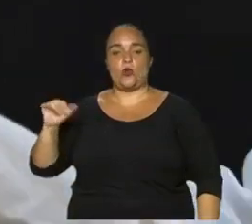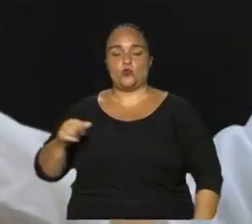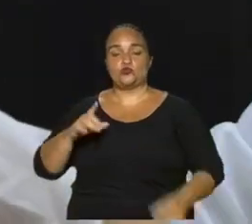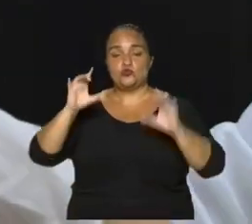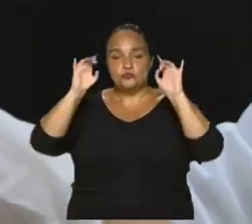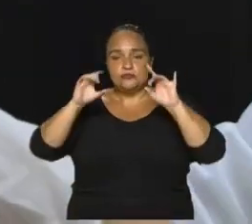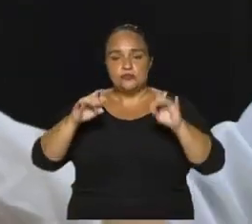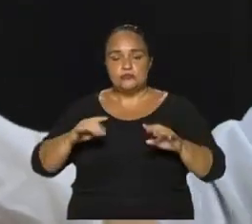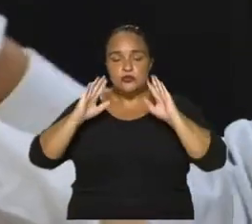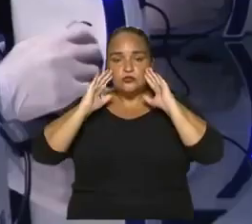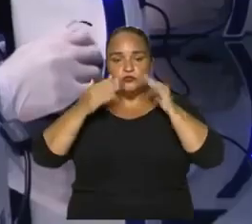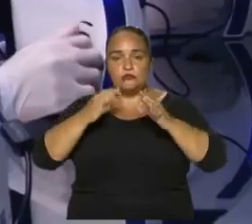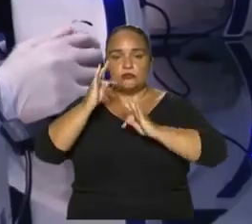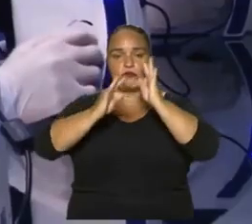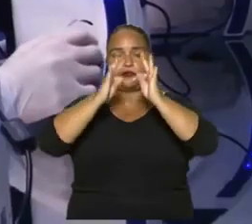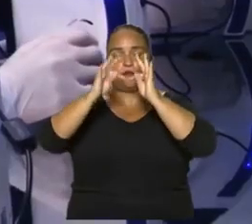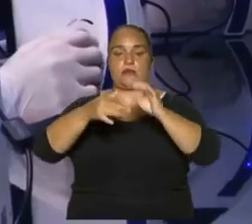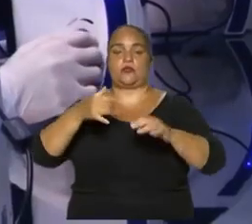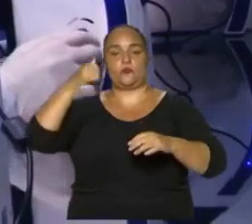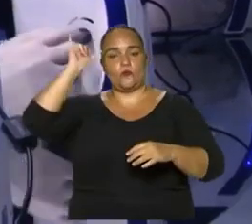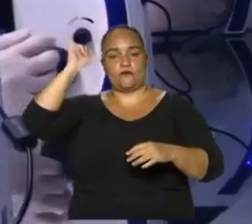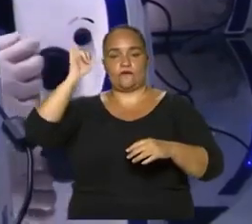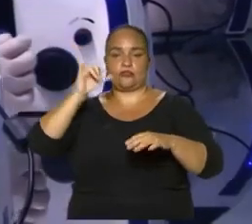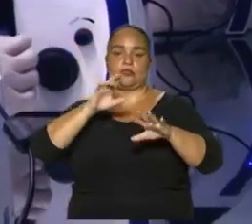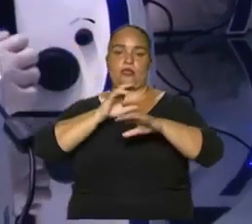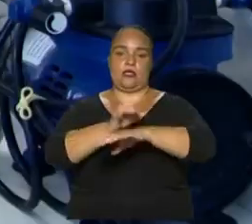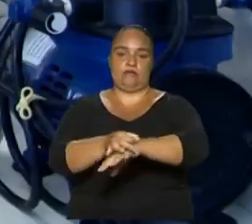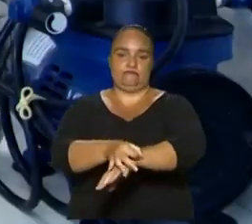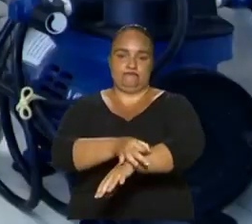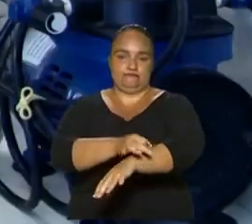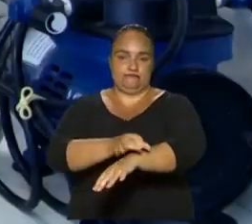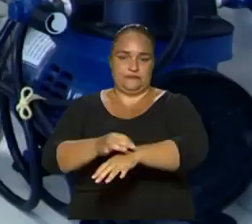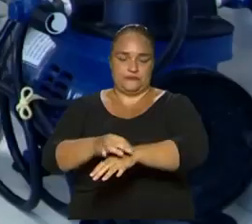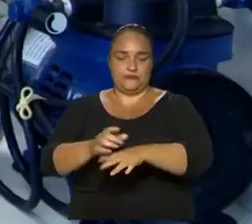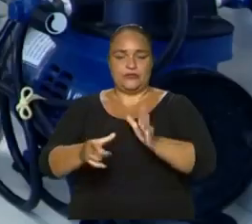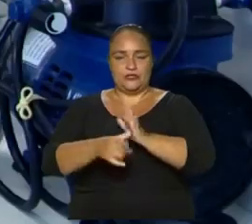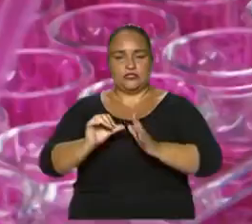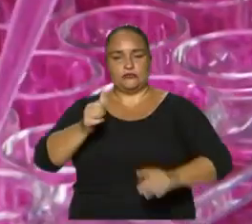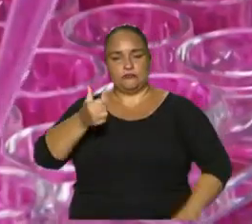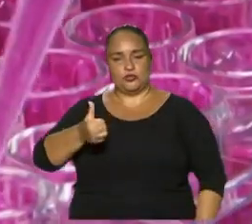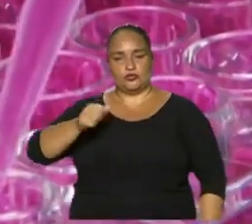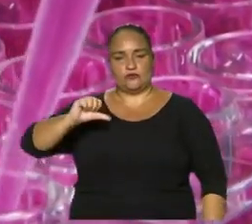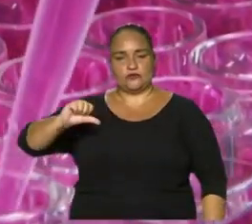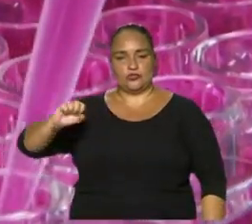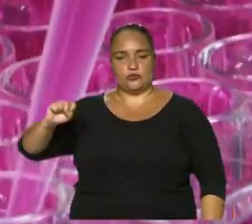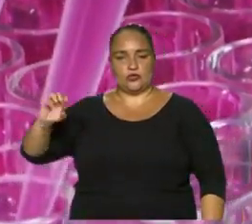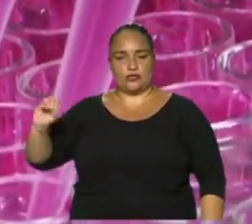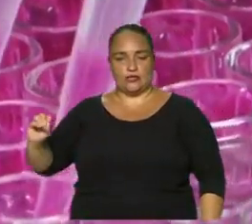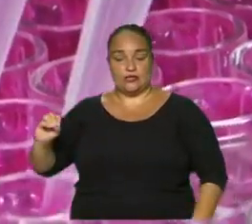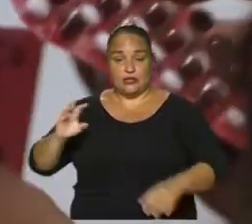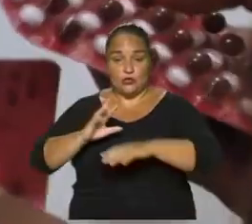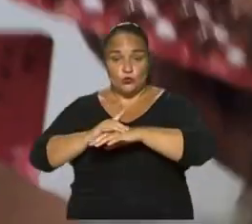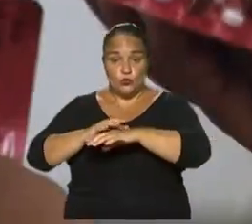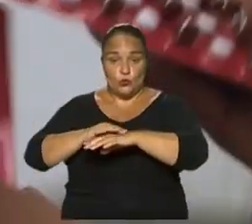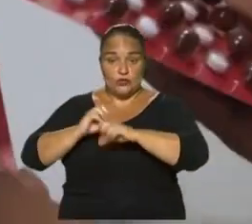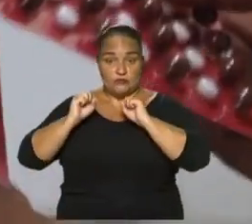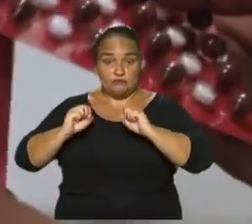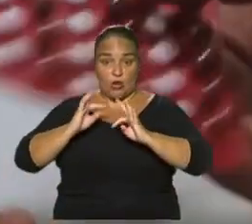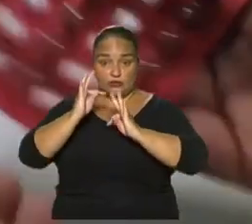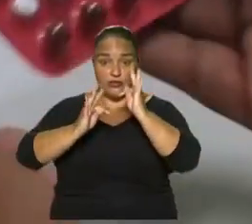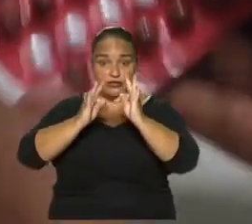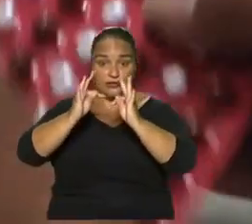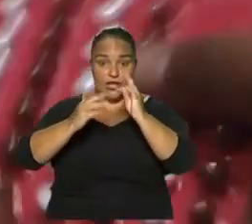diagnóstico, tratamento e prevenção da hanseníase. Desde os anos 1980, a doença pode ser tratada